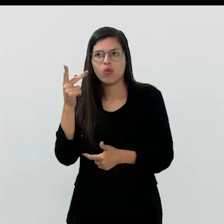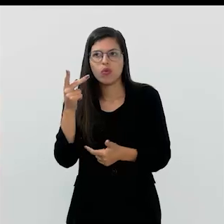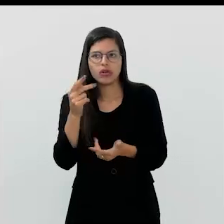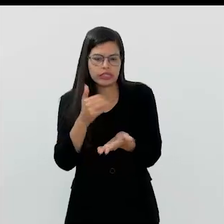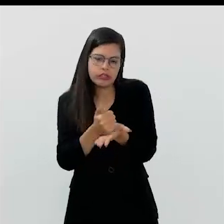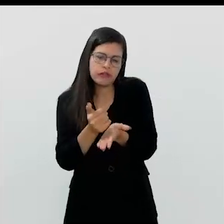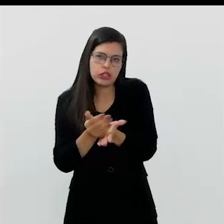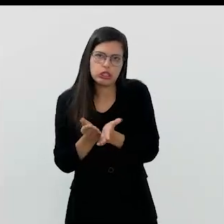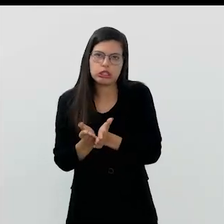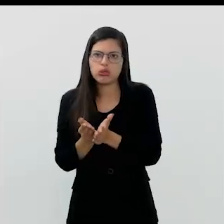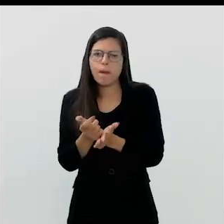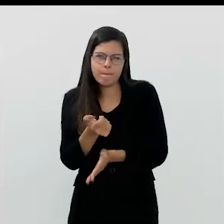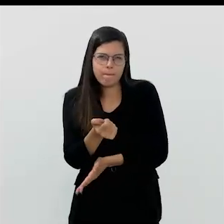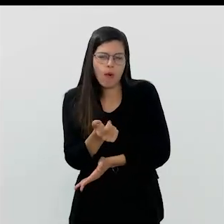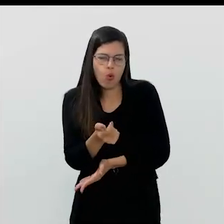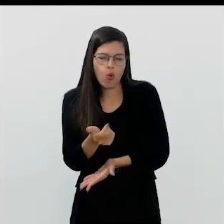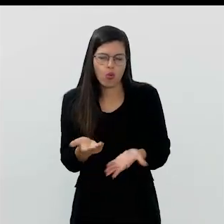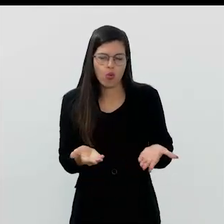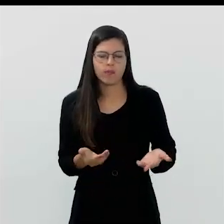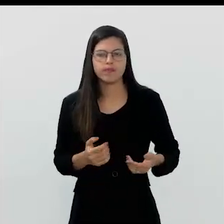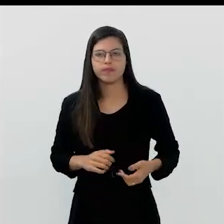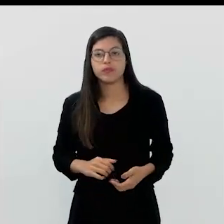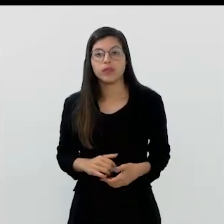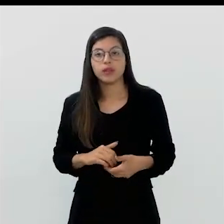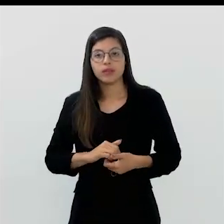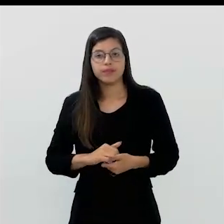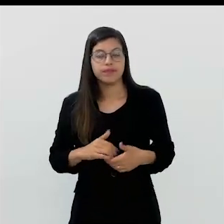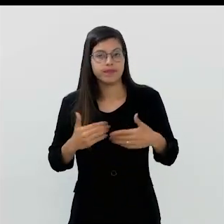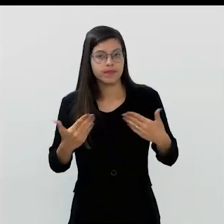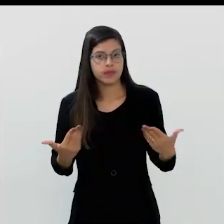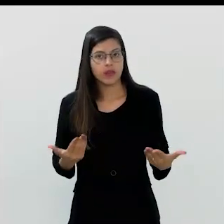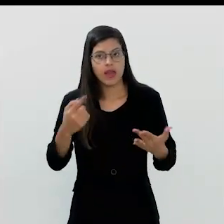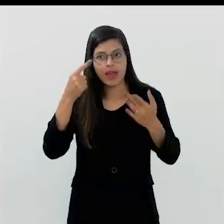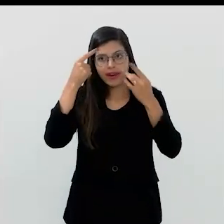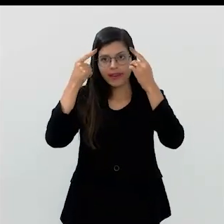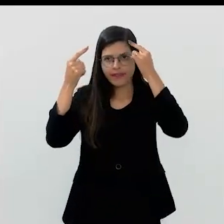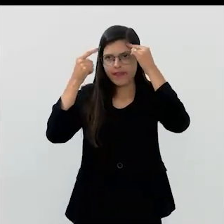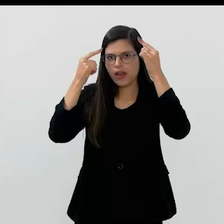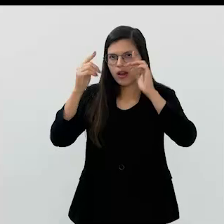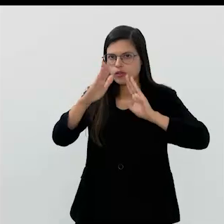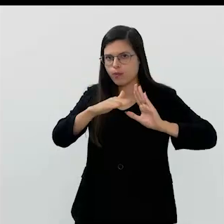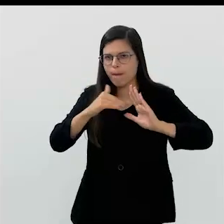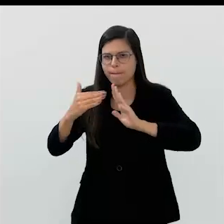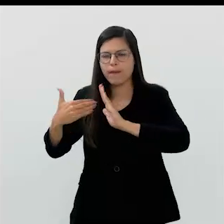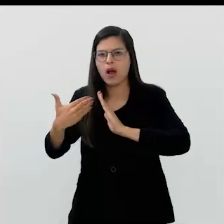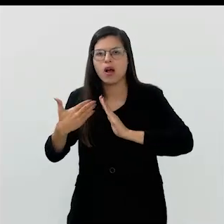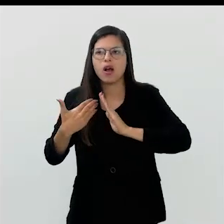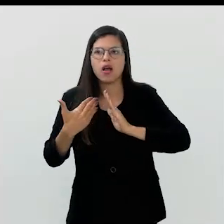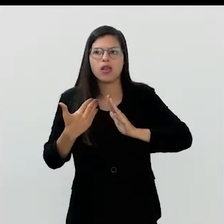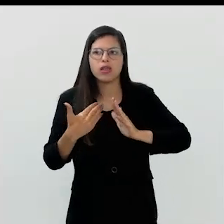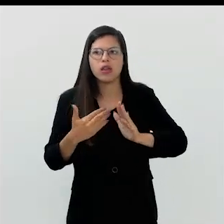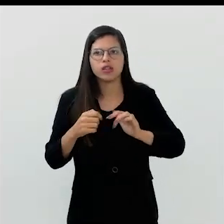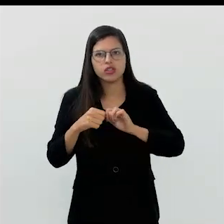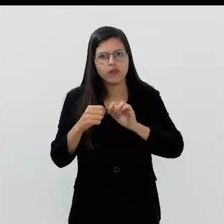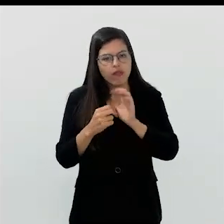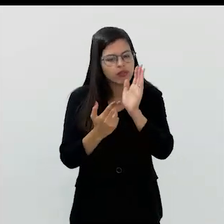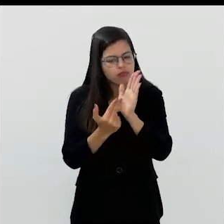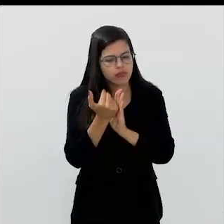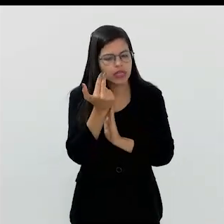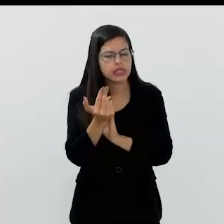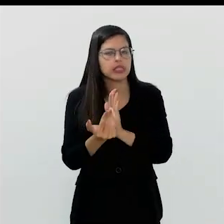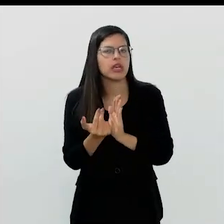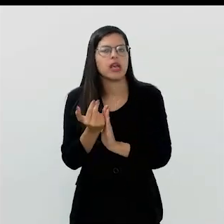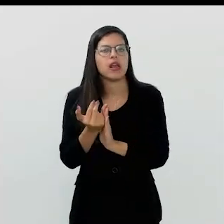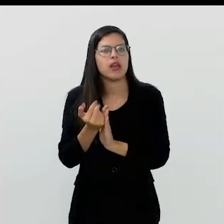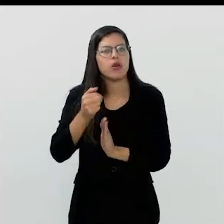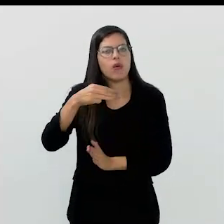dividindo assim fica pouquinho, né? Então, as ideias passam para mim, né? A gente desenvolve ali o desenho, a maquete,